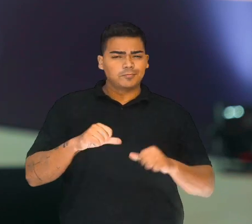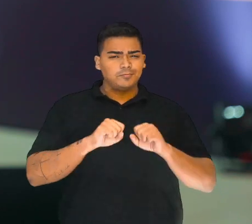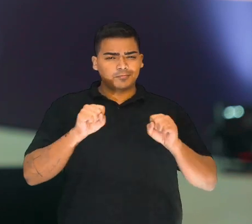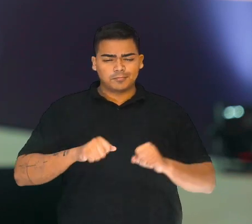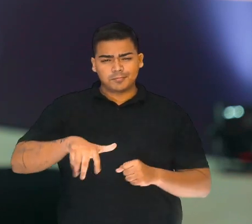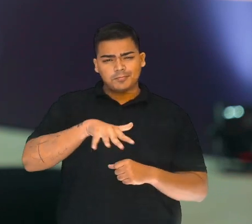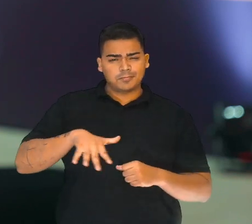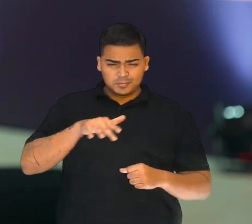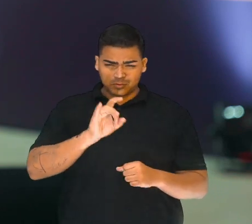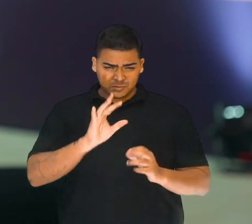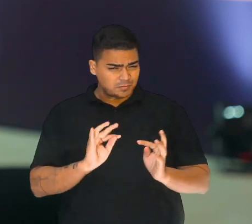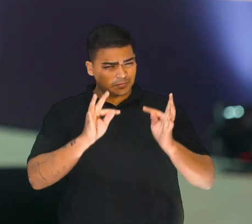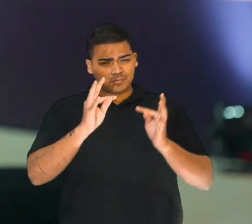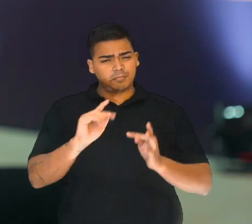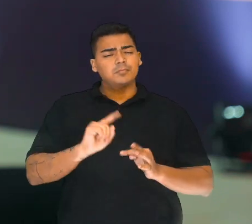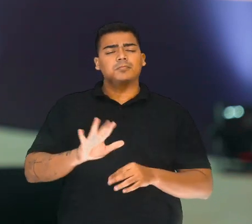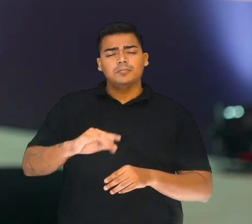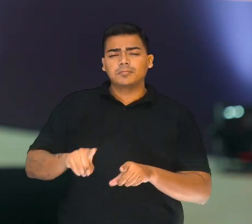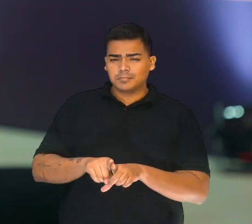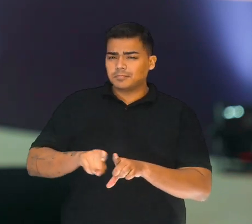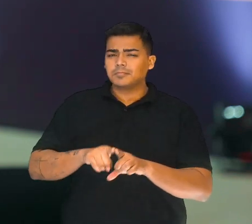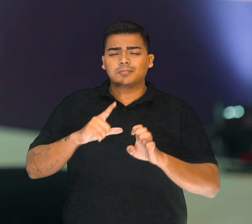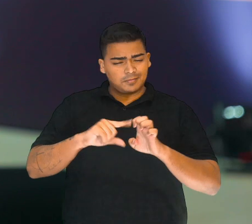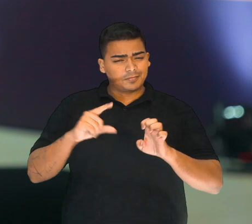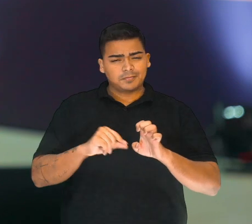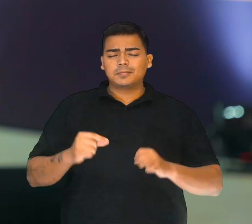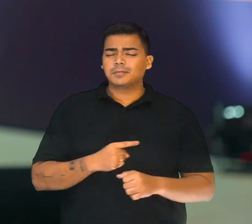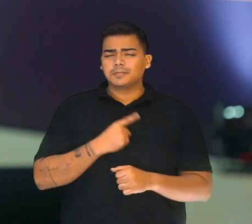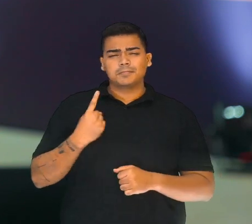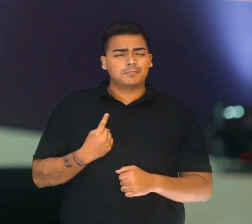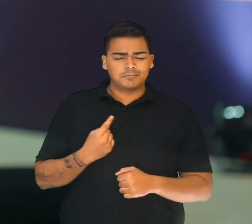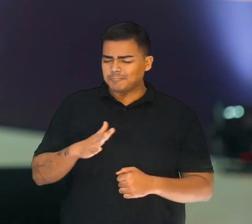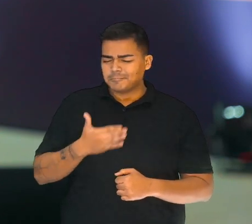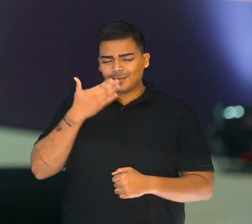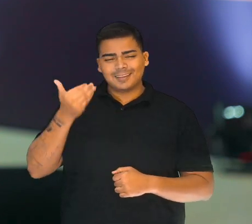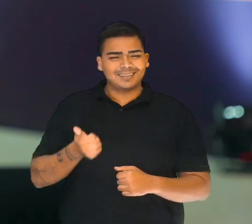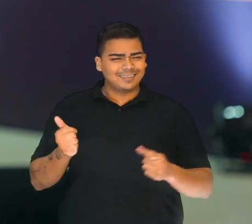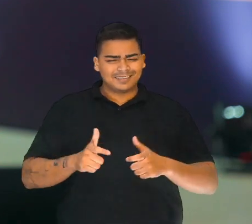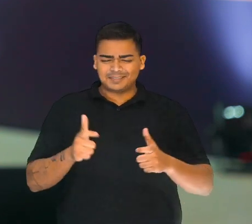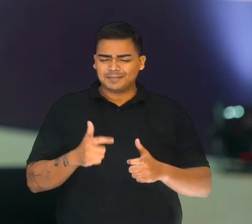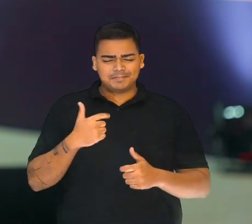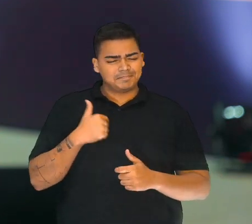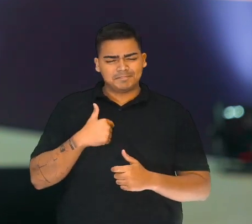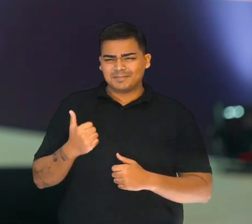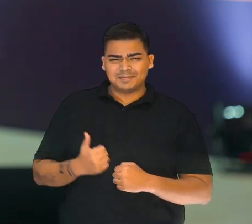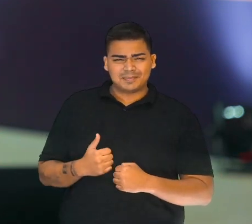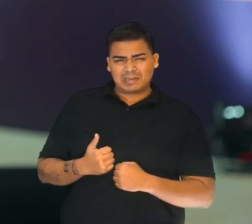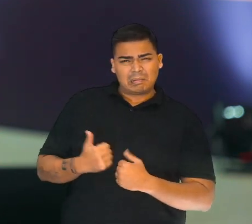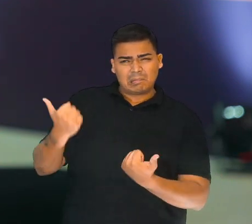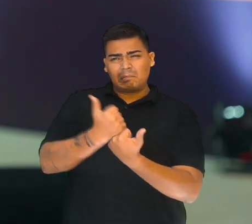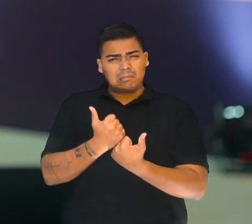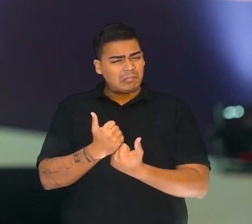super forte, né? Não só de tecnologia, mas de empreendedorismo. E para mim foi o melhor lugar, assim, eu não